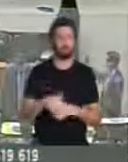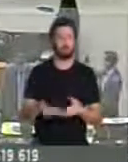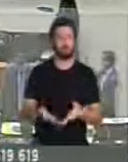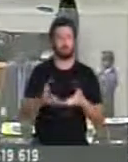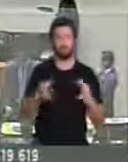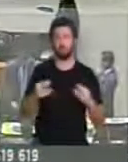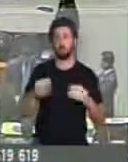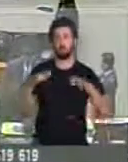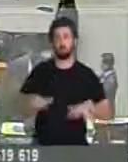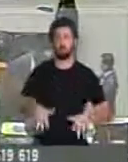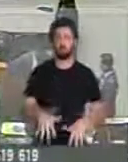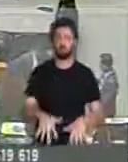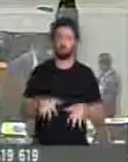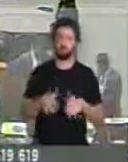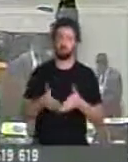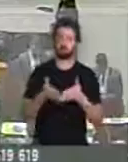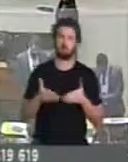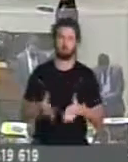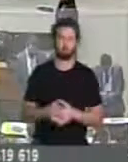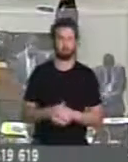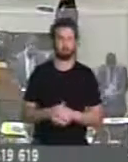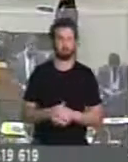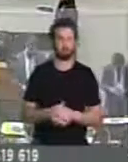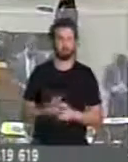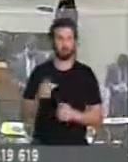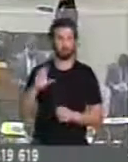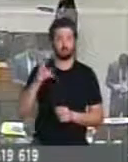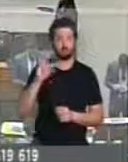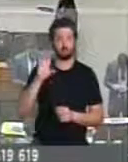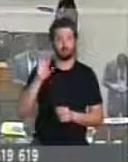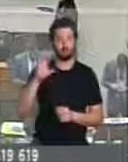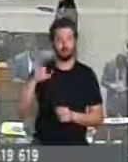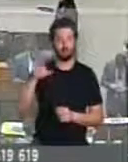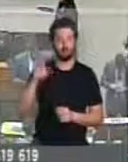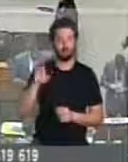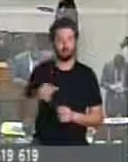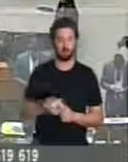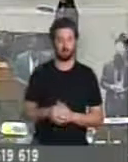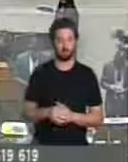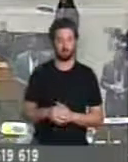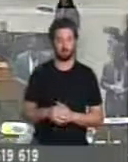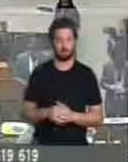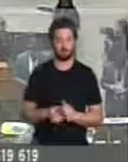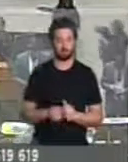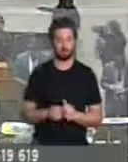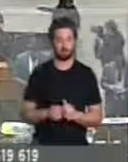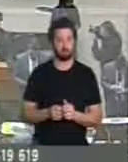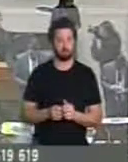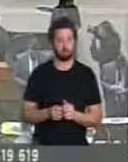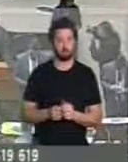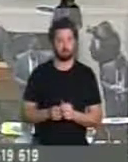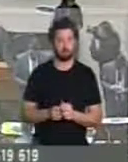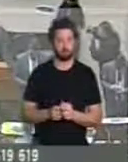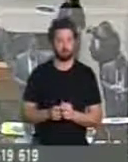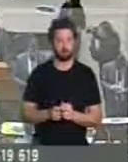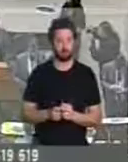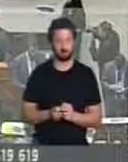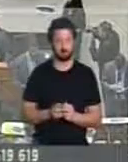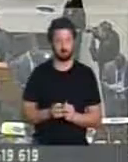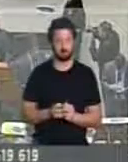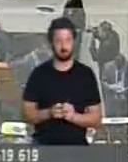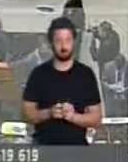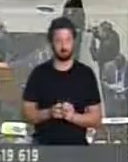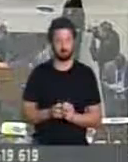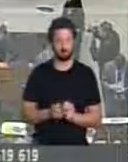que todos permaneçam em plenário, senhor presidente. Deputado Chico Alencar. Quero convocar todos os deputados do Democrata para vir